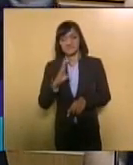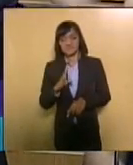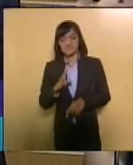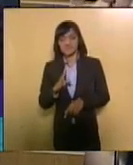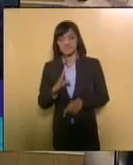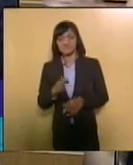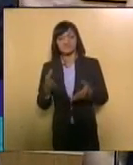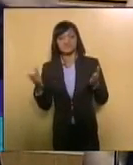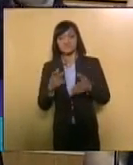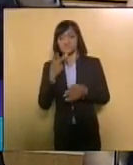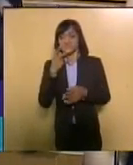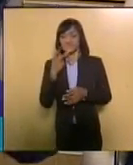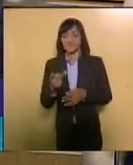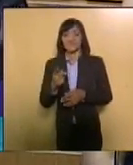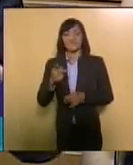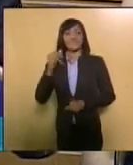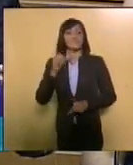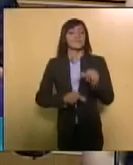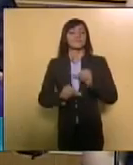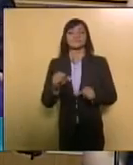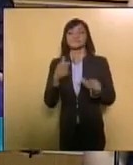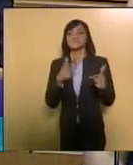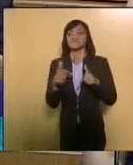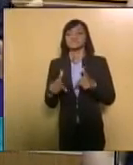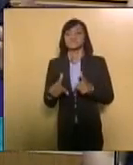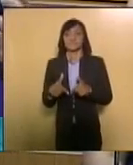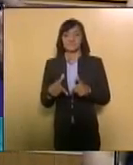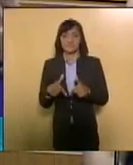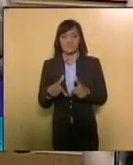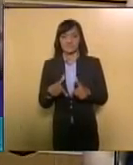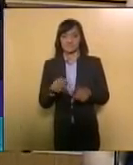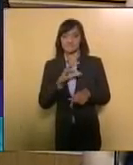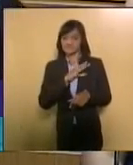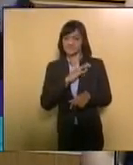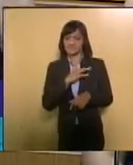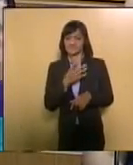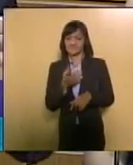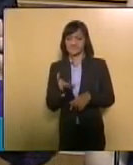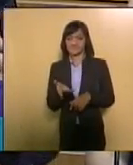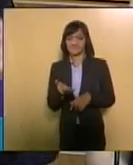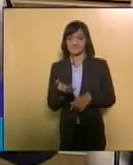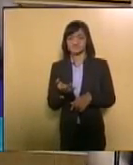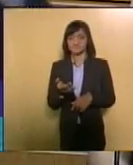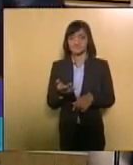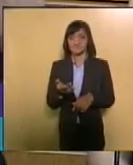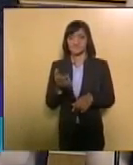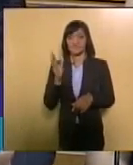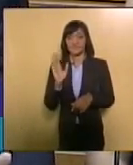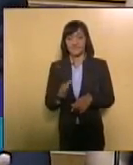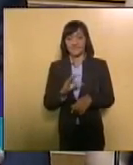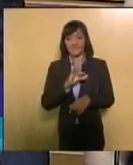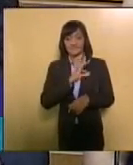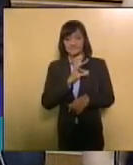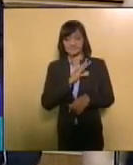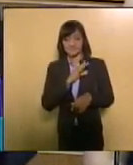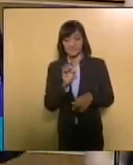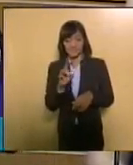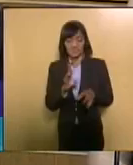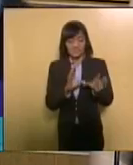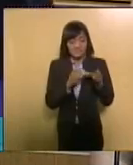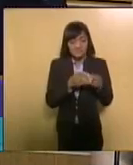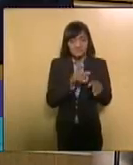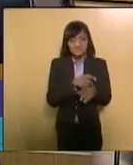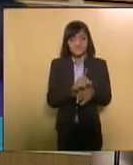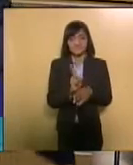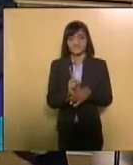nós estamos falando é a mudança do trabalho de polícia e que vai ao invés de simplesmente ser uma polícia reativa uma